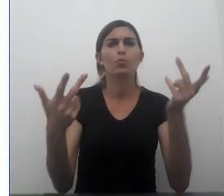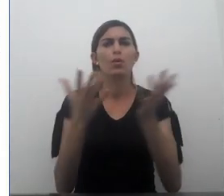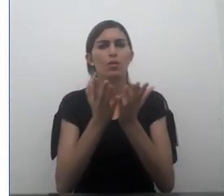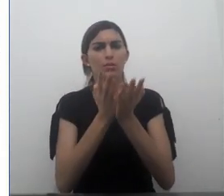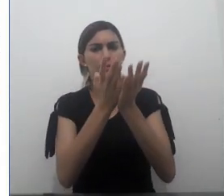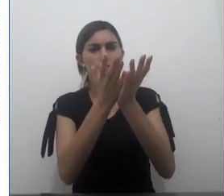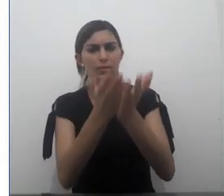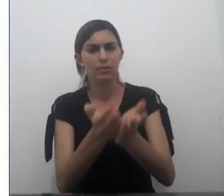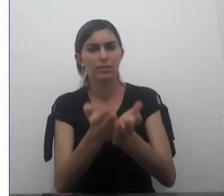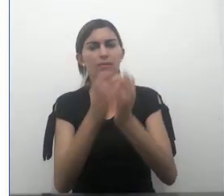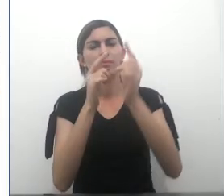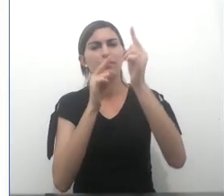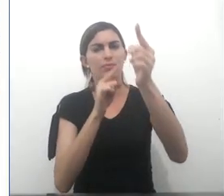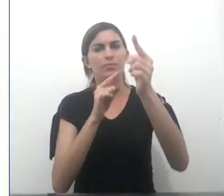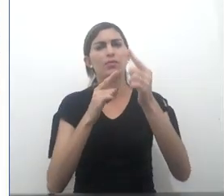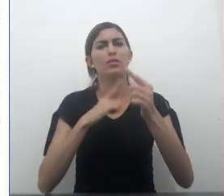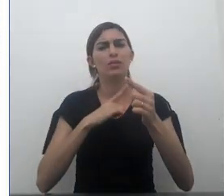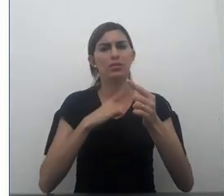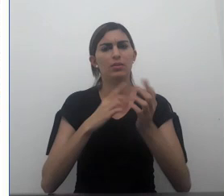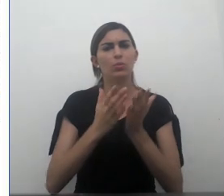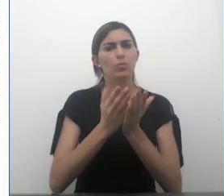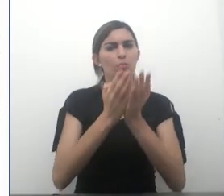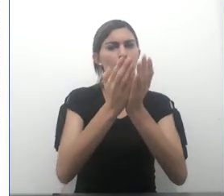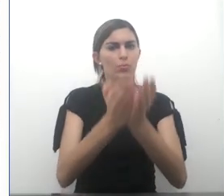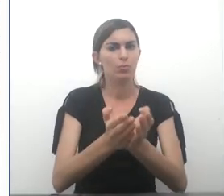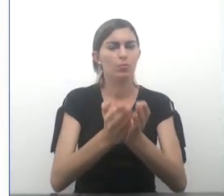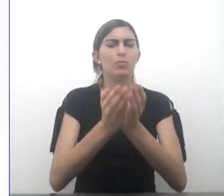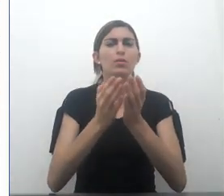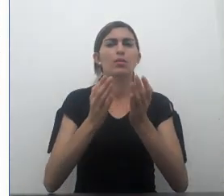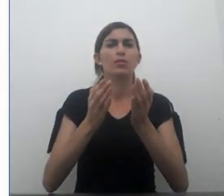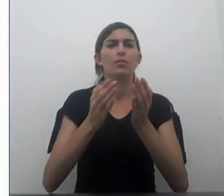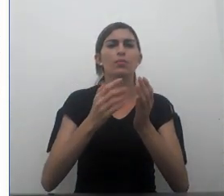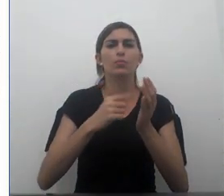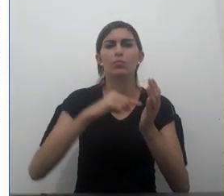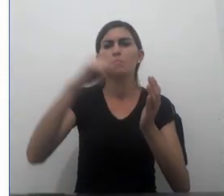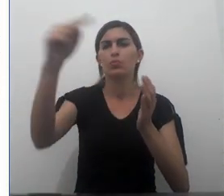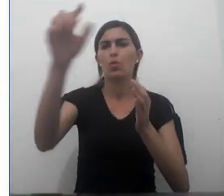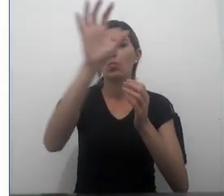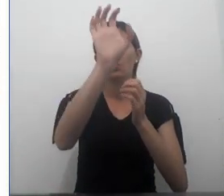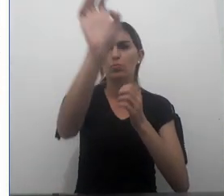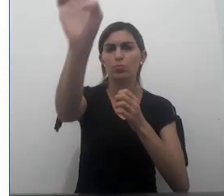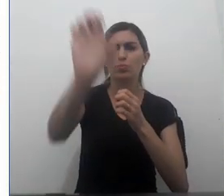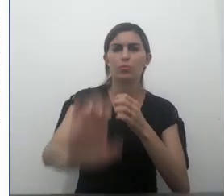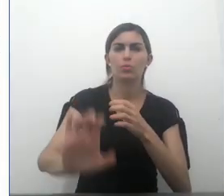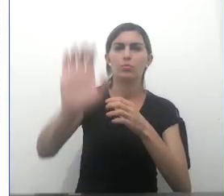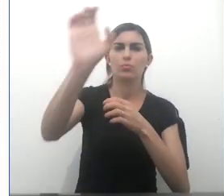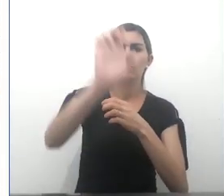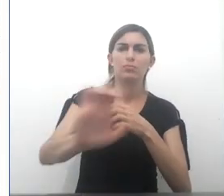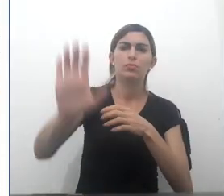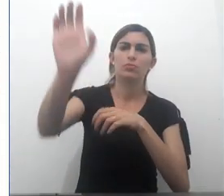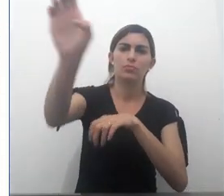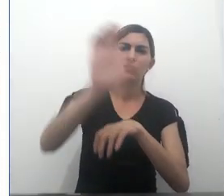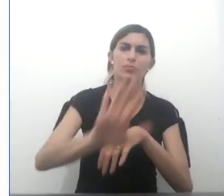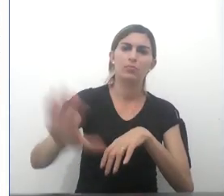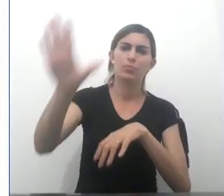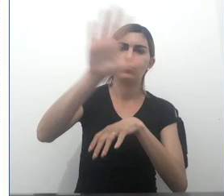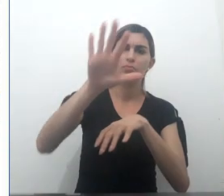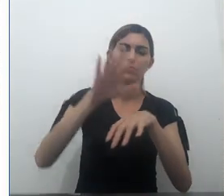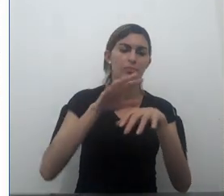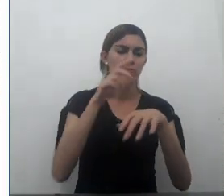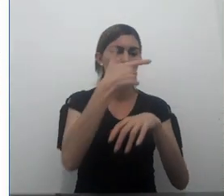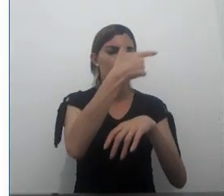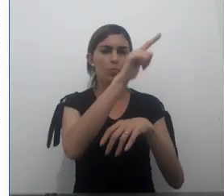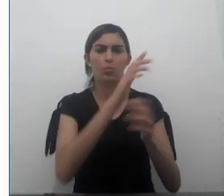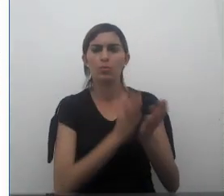cargueiro, serve para levar muitas mercadorias de um continente para outro, né? Você também vê alguns caminhões,